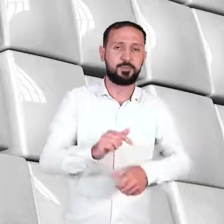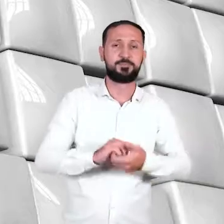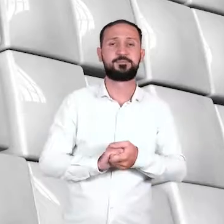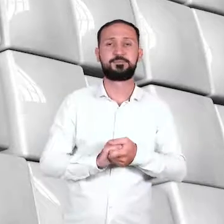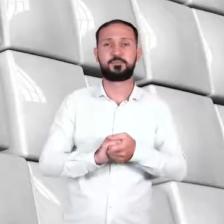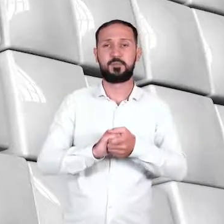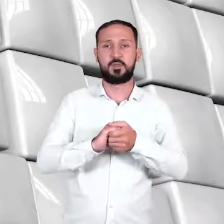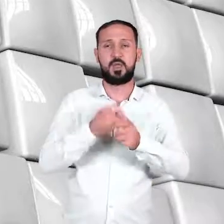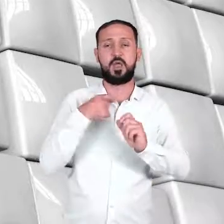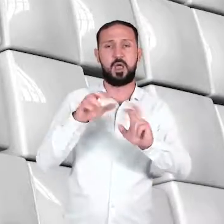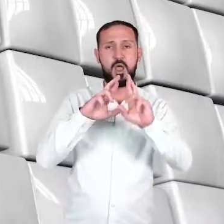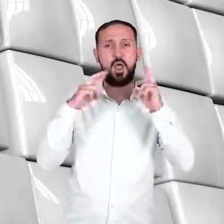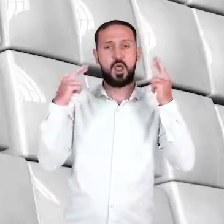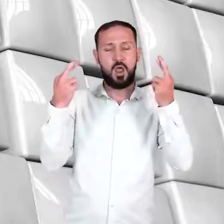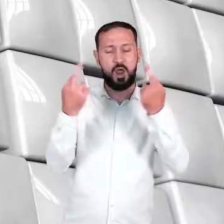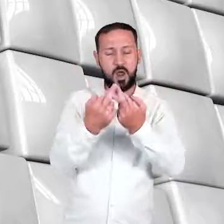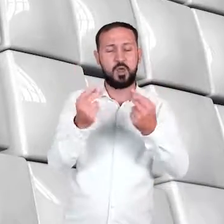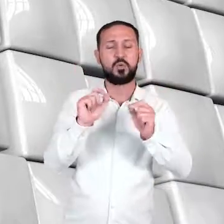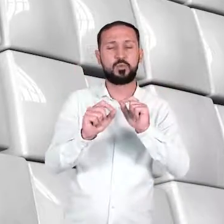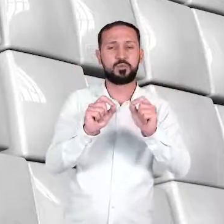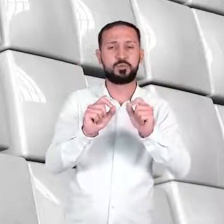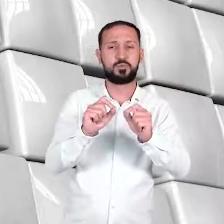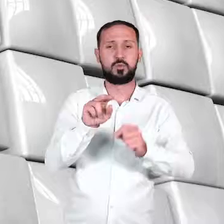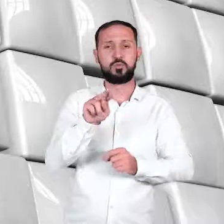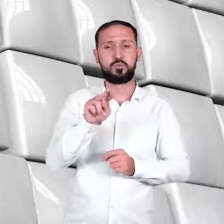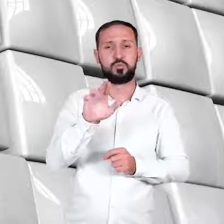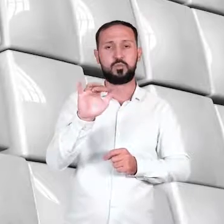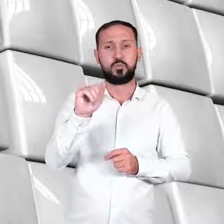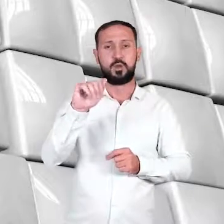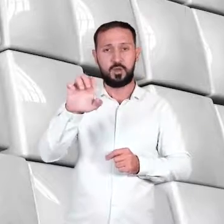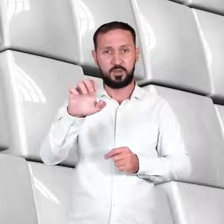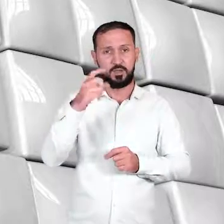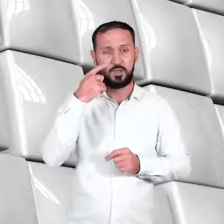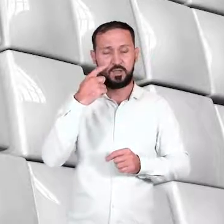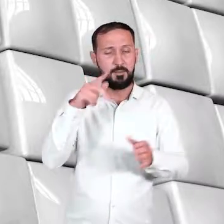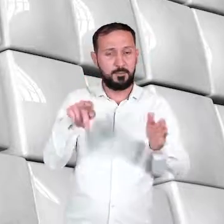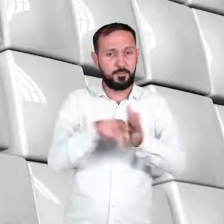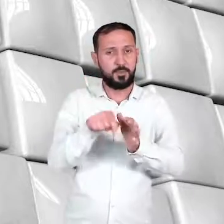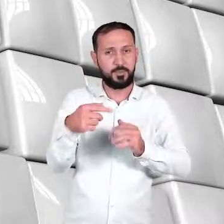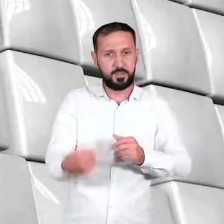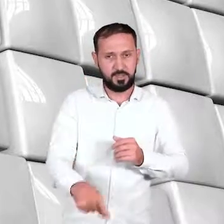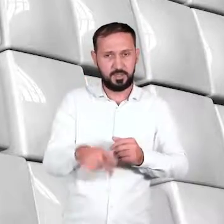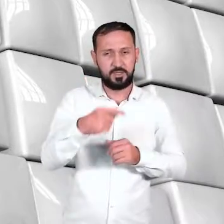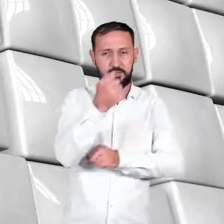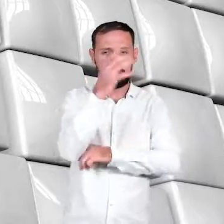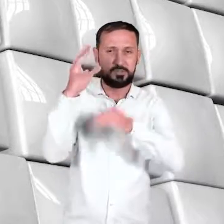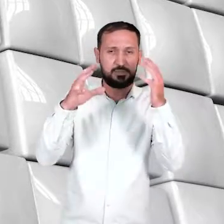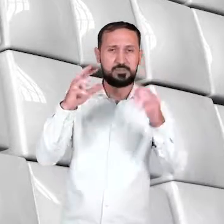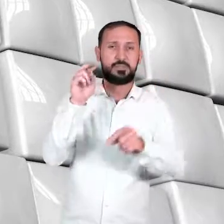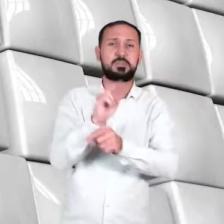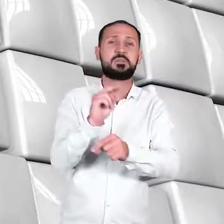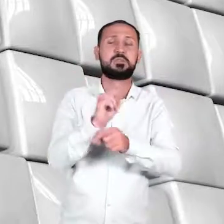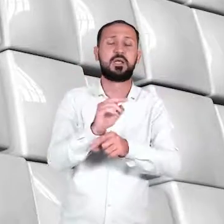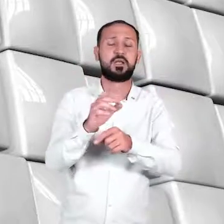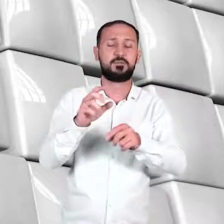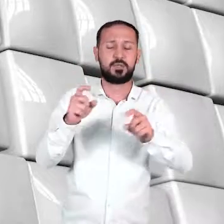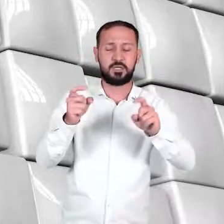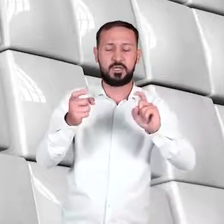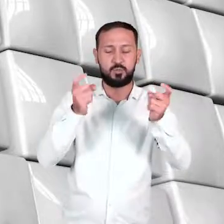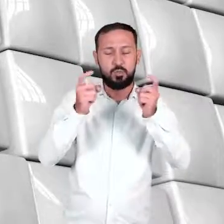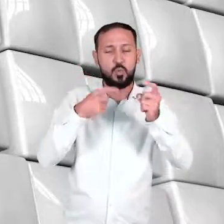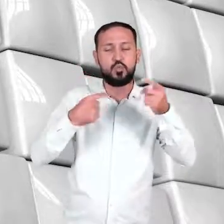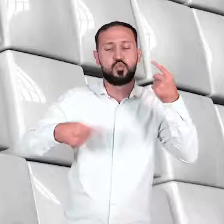atitude. Reunião da Frente Parlamentar, que defende unidades de conservação do Estado, reuniu-se para